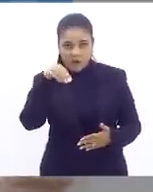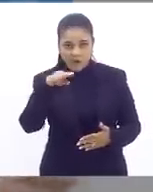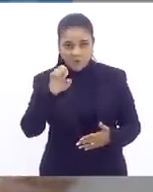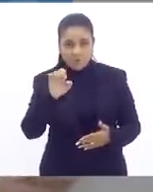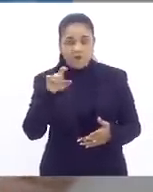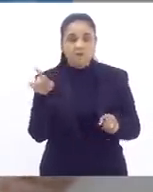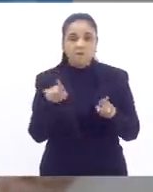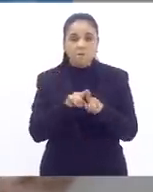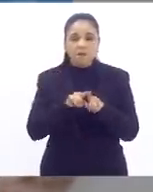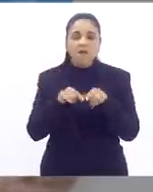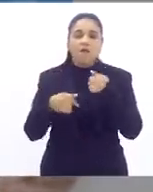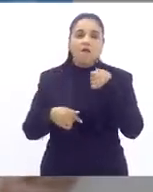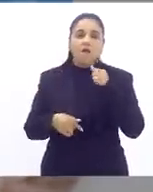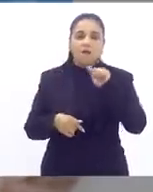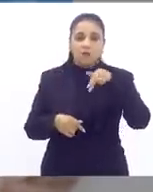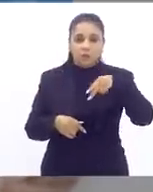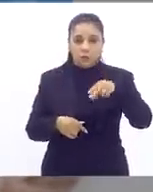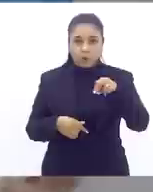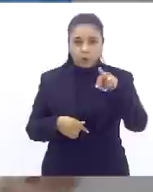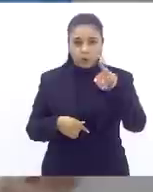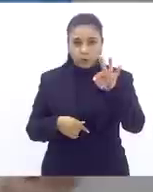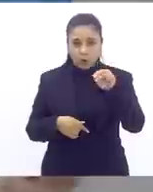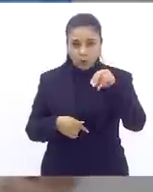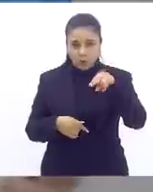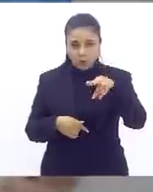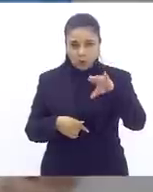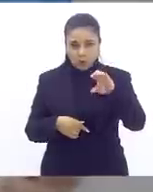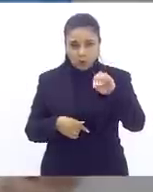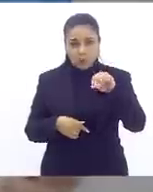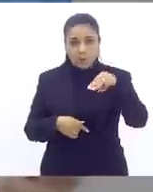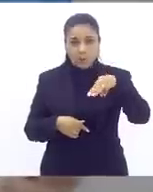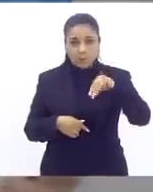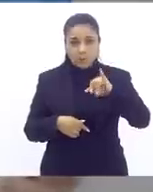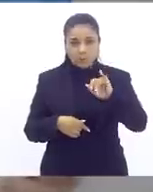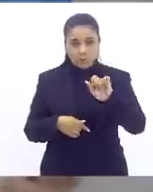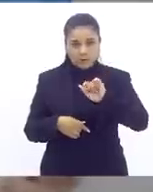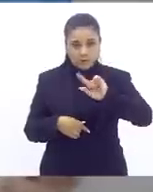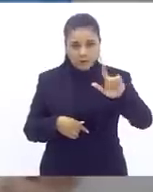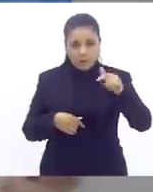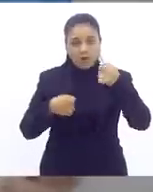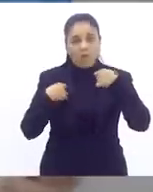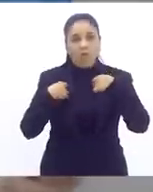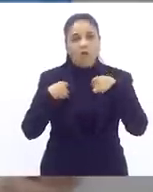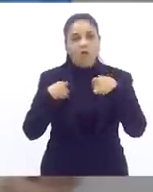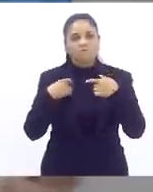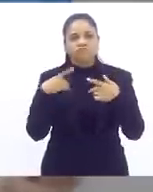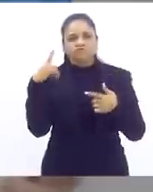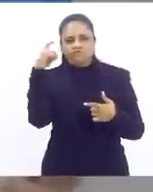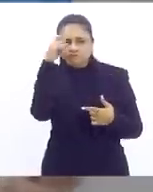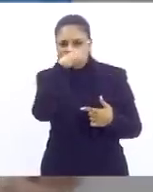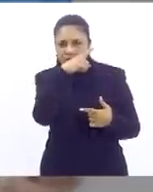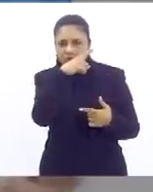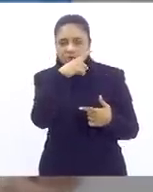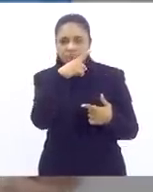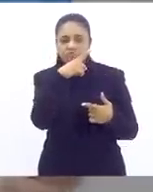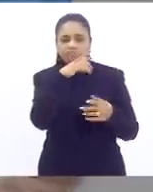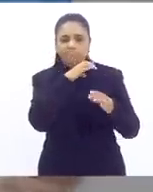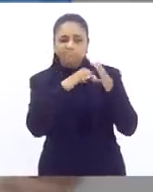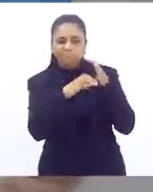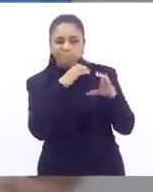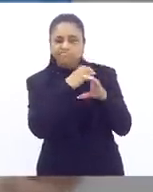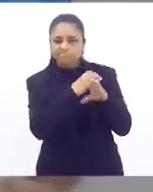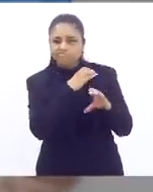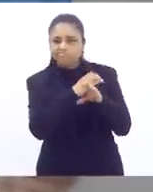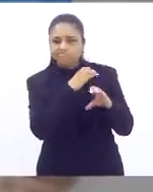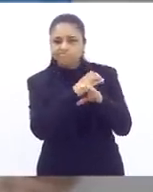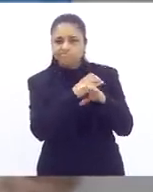acho bem pertinente porque acho que tá havendo uma dificuldade de interlocução entre o órgão e os